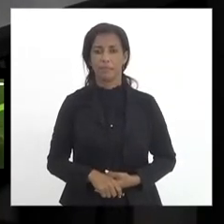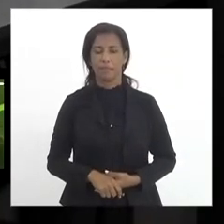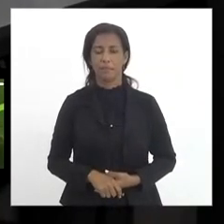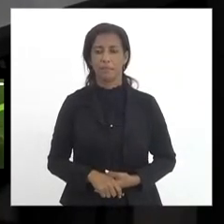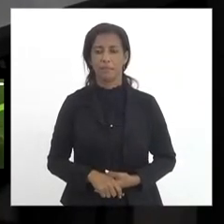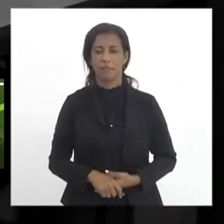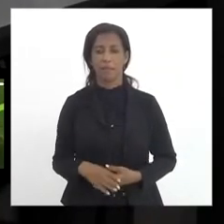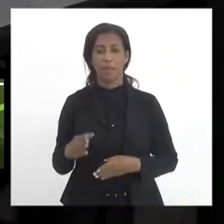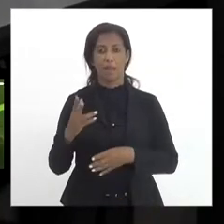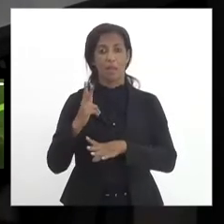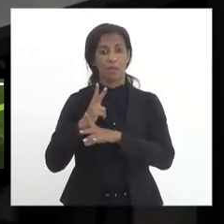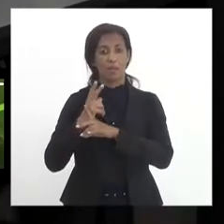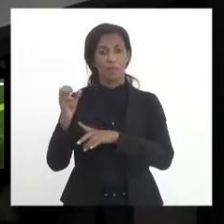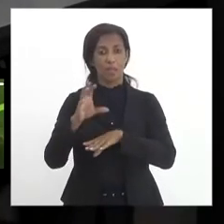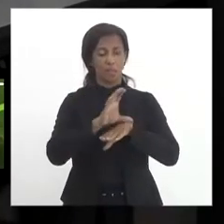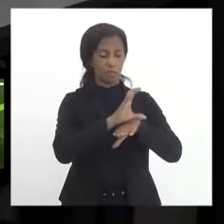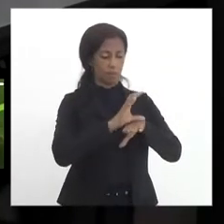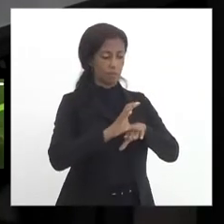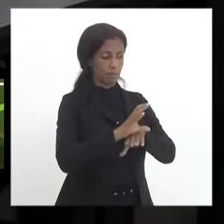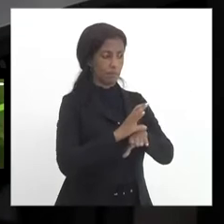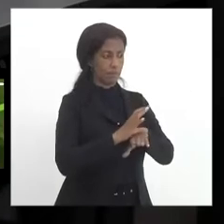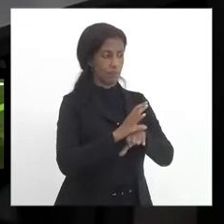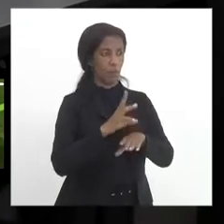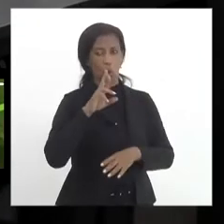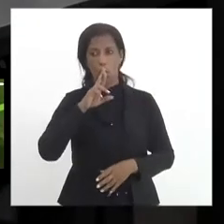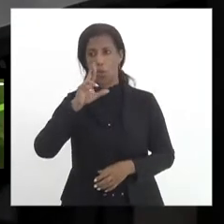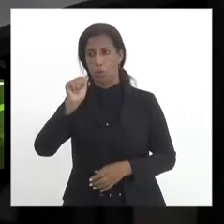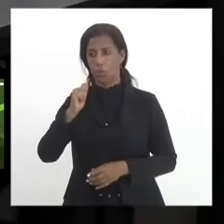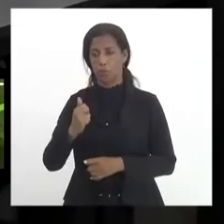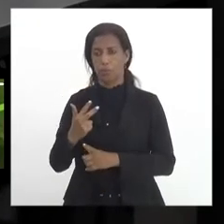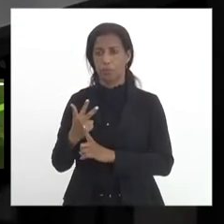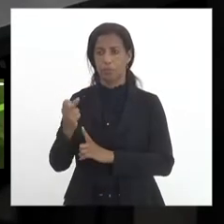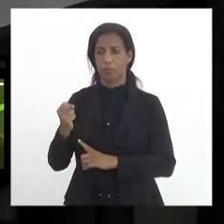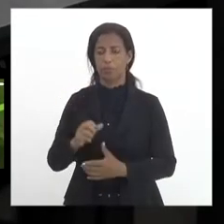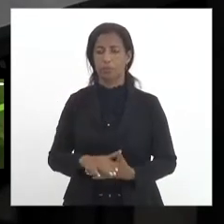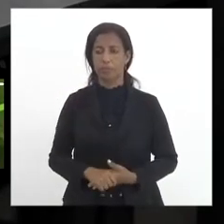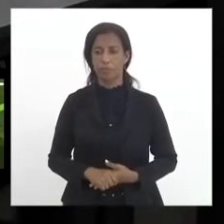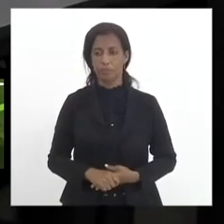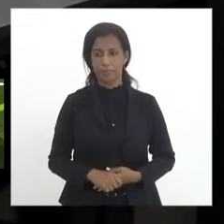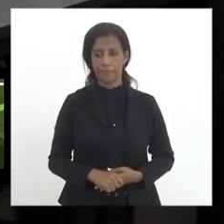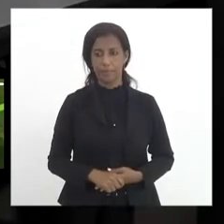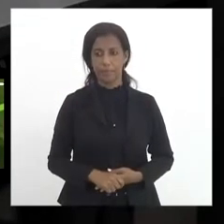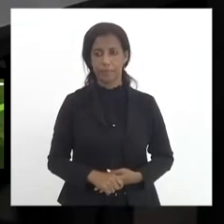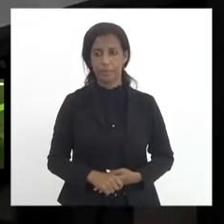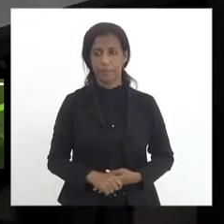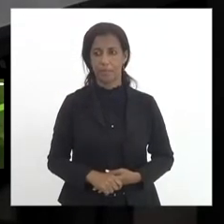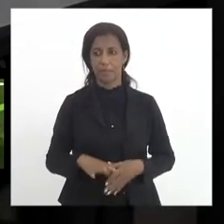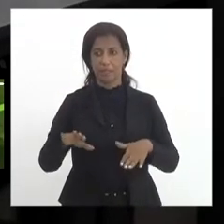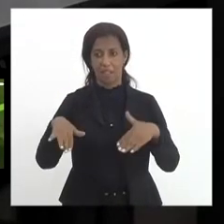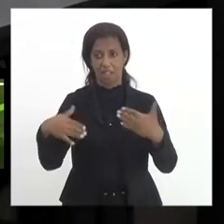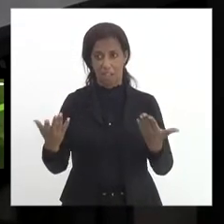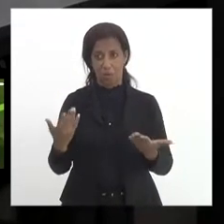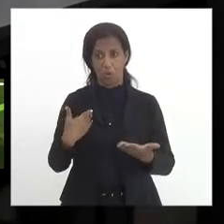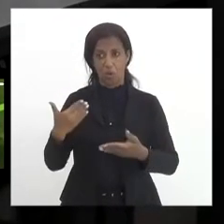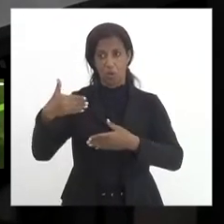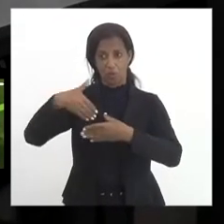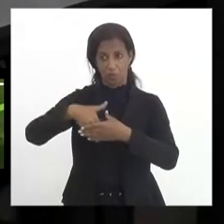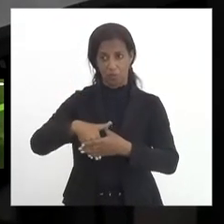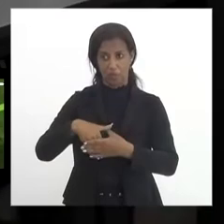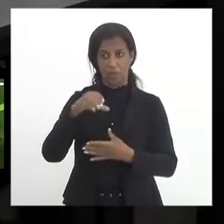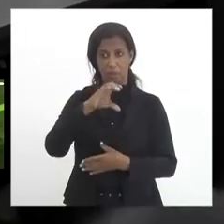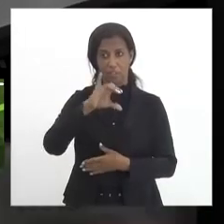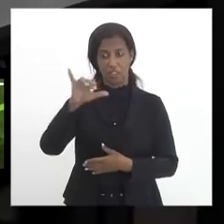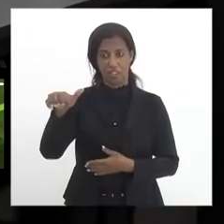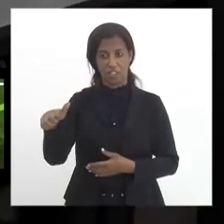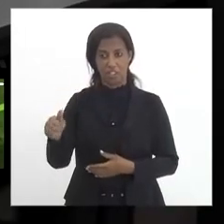pela constitucionalidade. Relator do vencido, deputado Rodrigo Amorim. Eu agora, quando for fazer o voto divergente lá na CCJ em plenário,